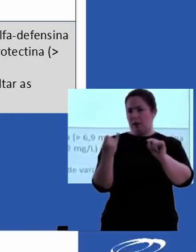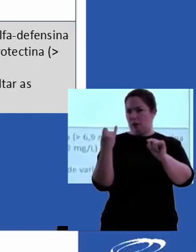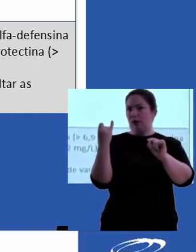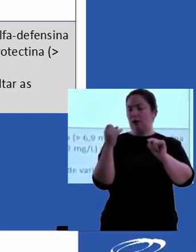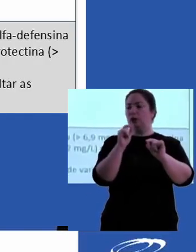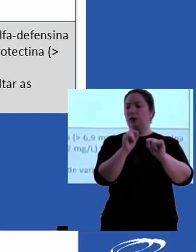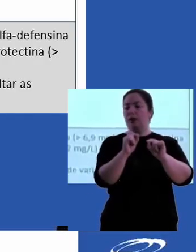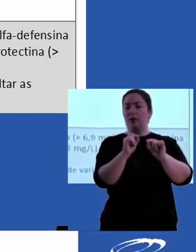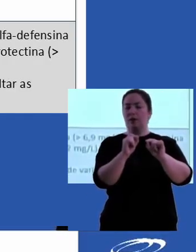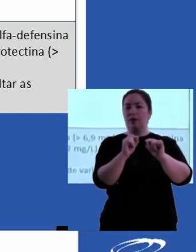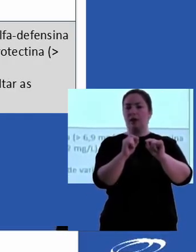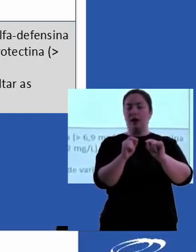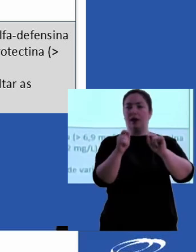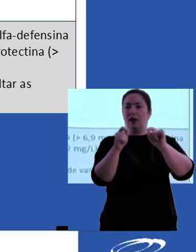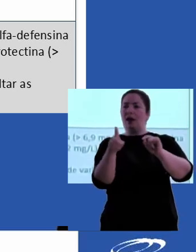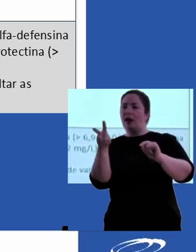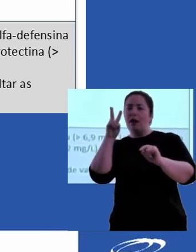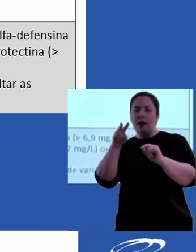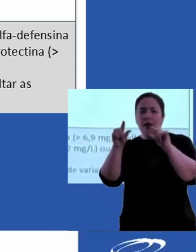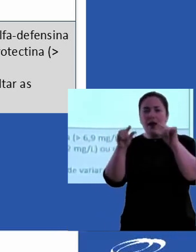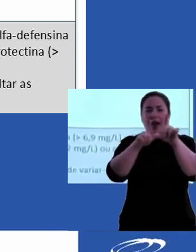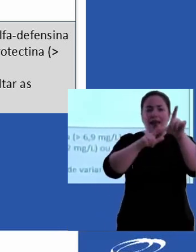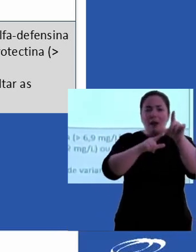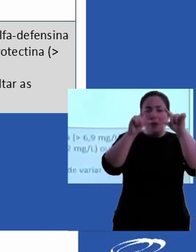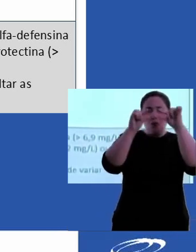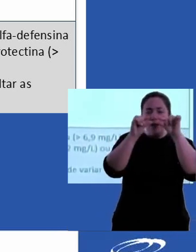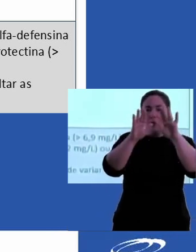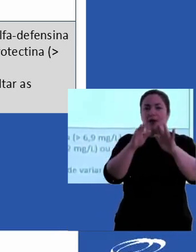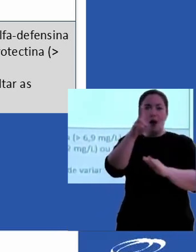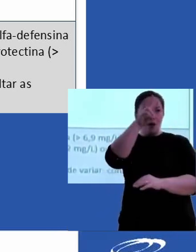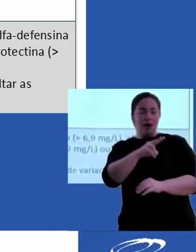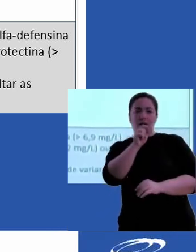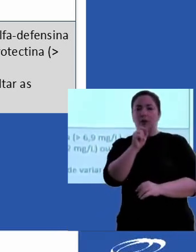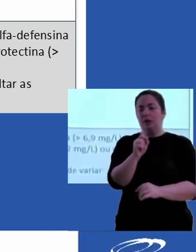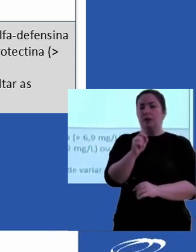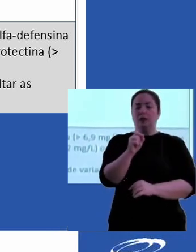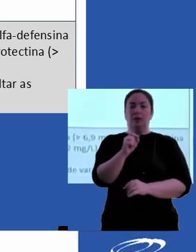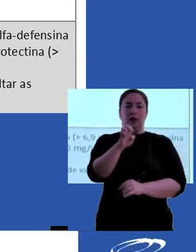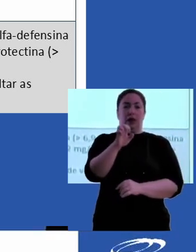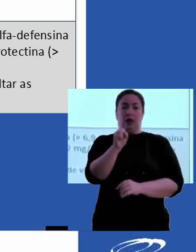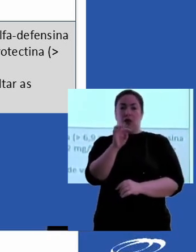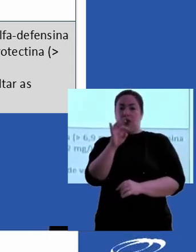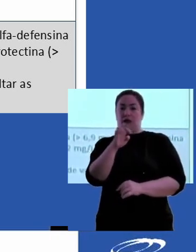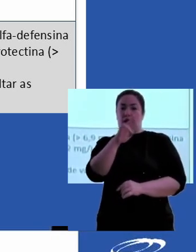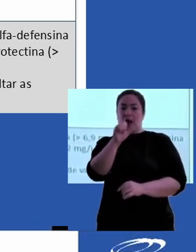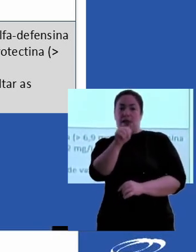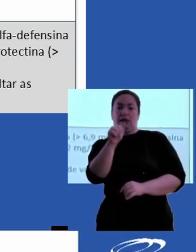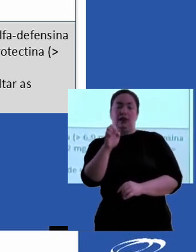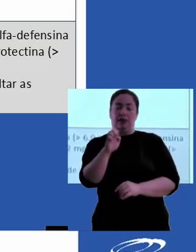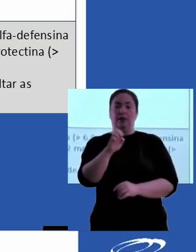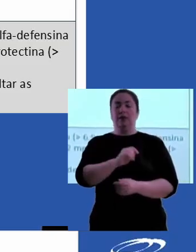considerado, não sei se vai dar para ler, está um pouquinho pequeno, mas eu vou ler para vocês. A esterase leucocitária positiva, né,